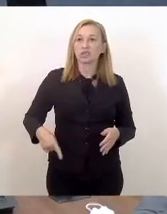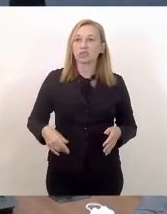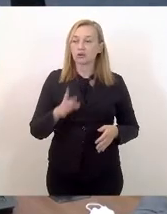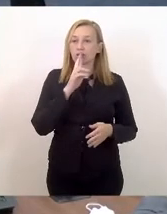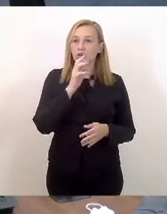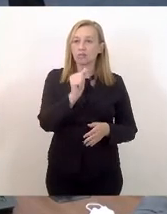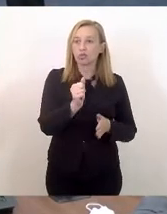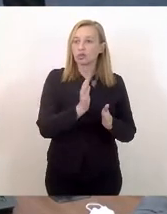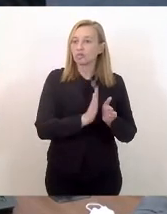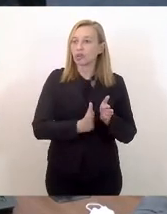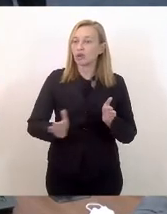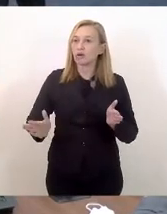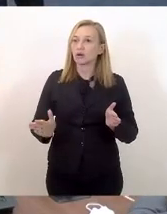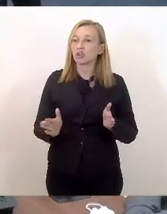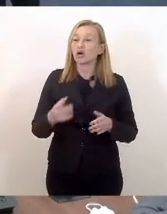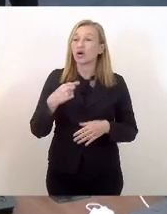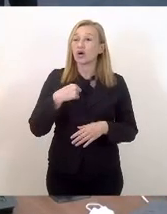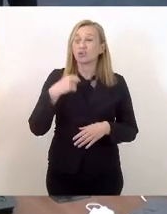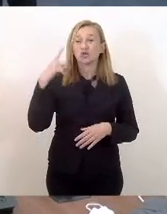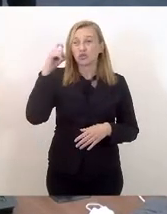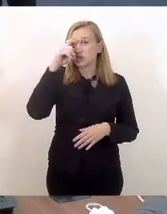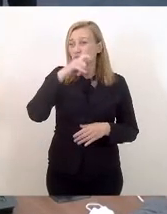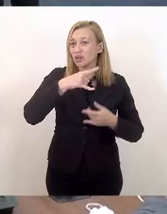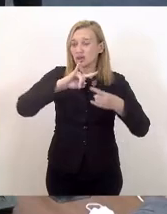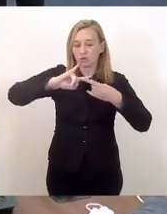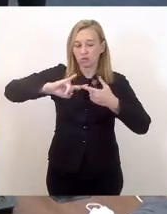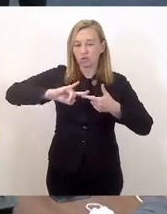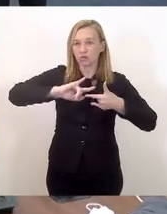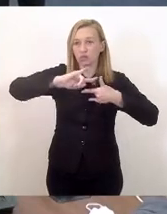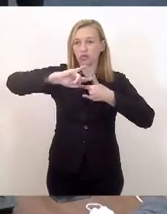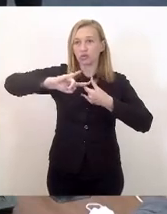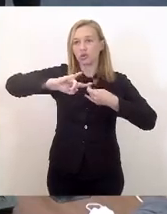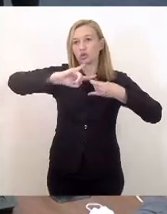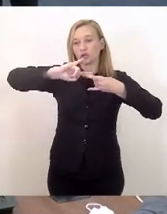eu estou com dificuldade aqui no Zoom, mas estou acompanhando